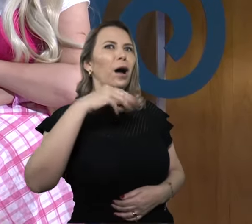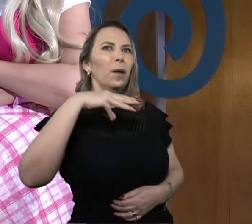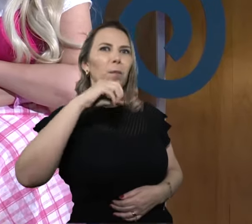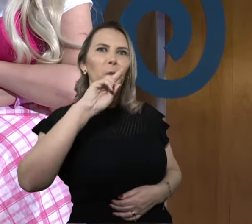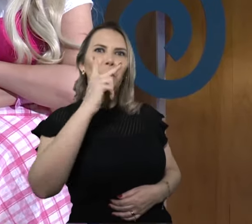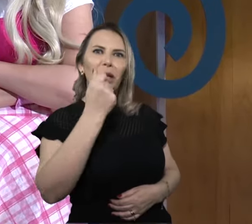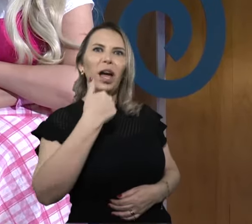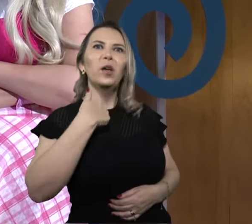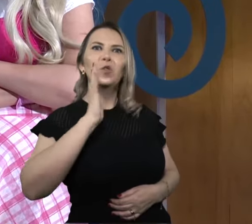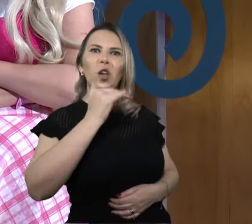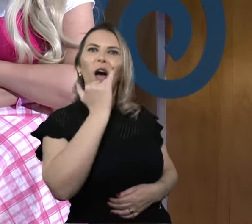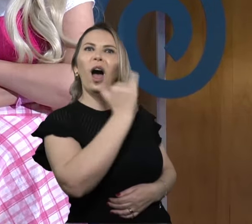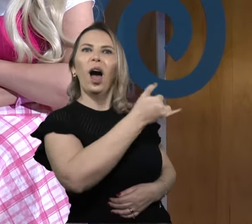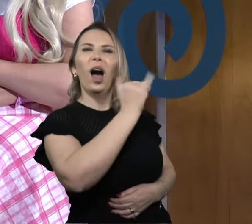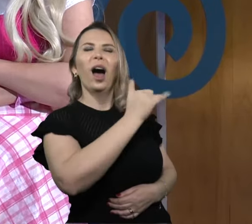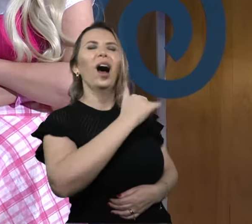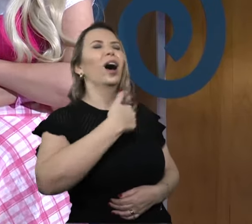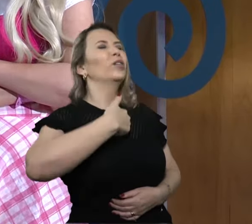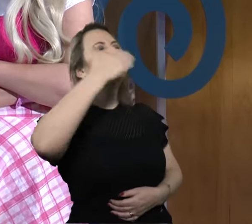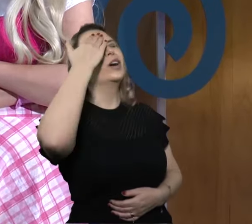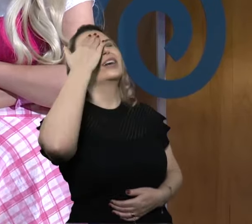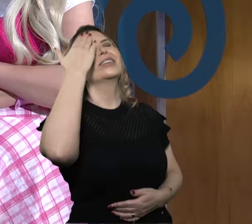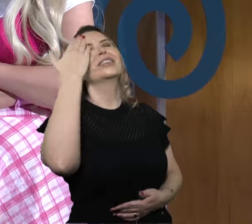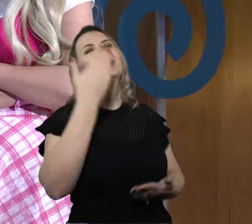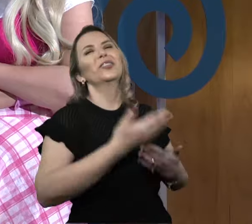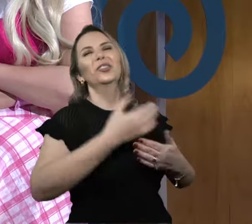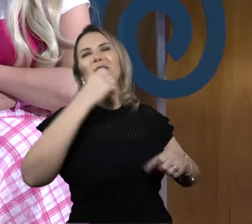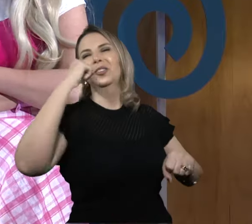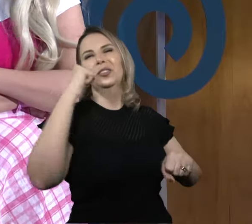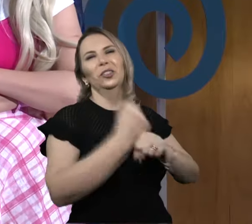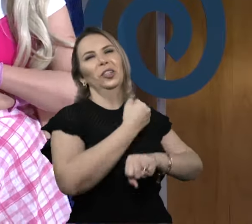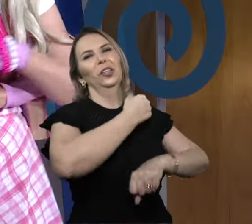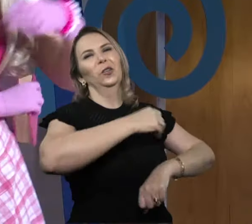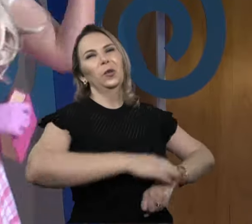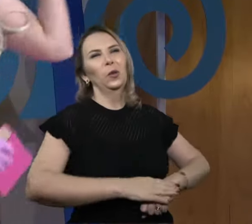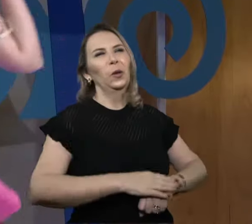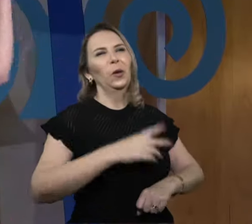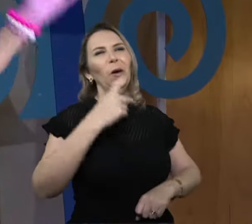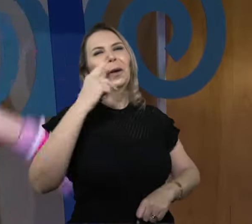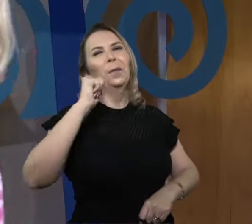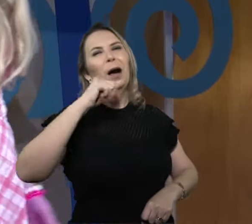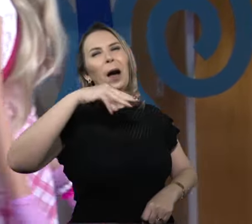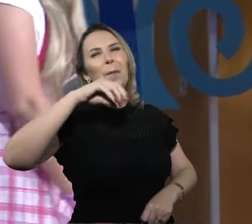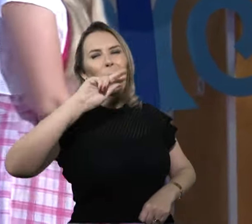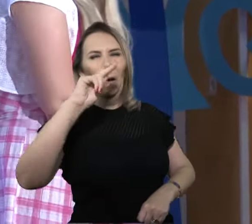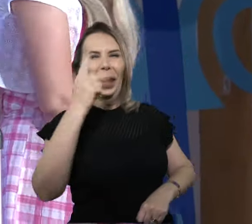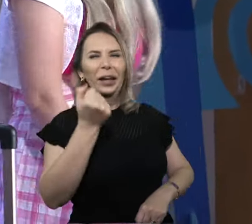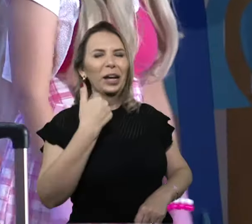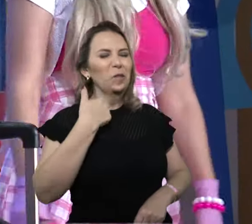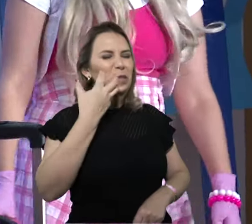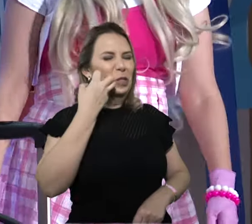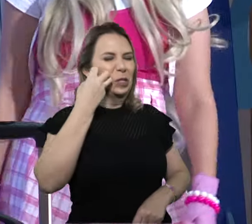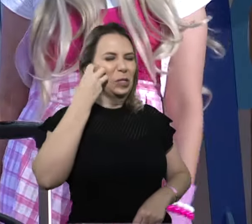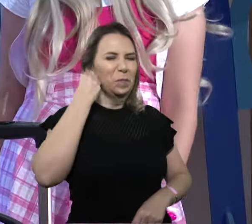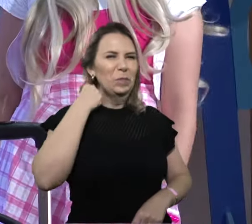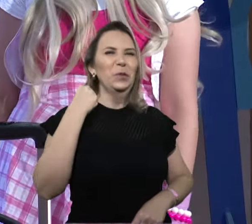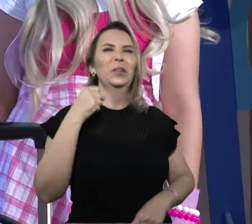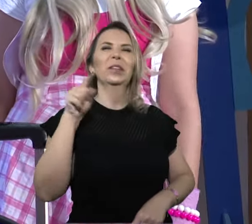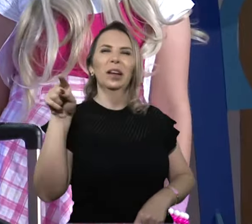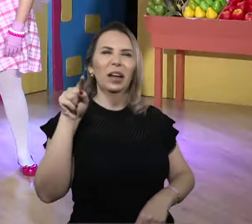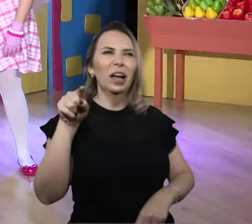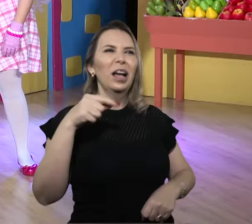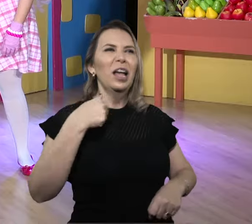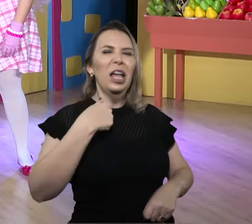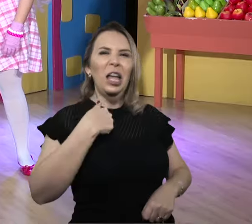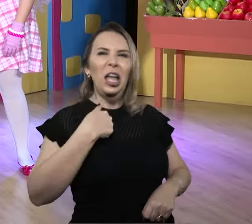Pamonha! Eu contei pra ele! Ai, eu não acredito! Pamonha, Miguel! Que